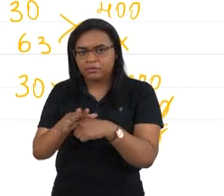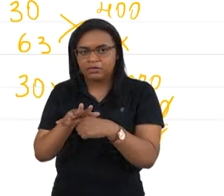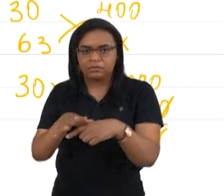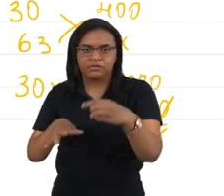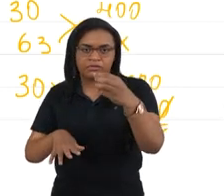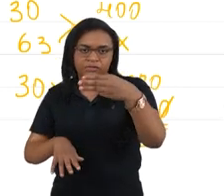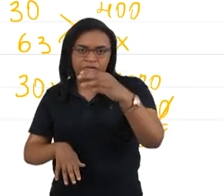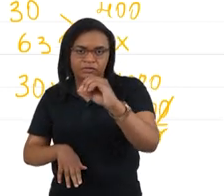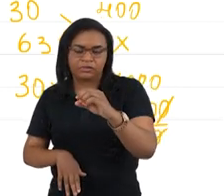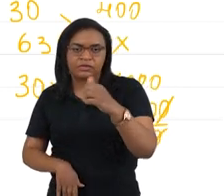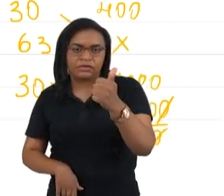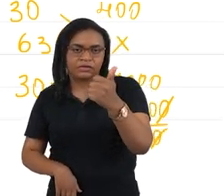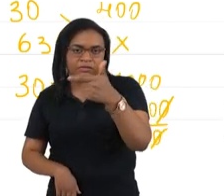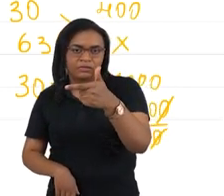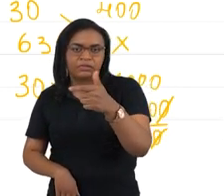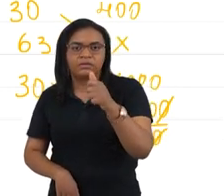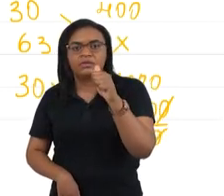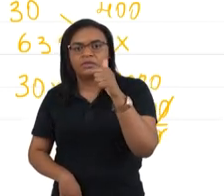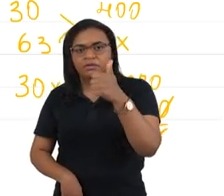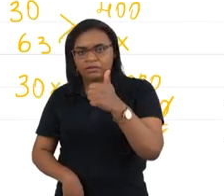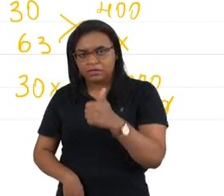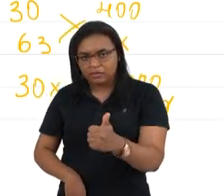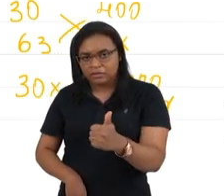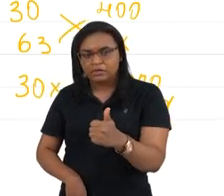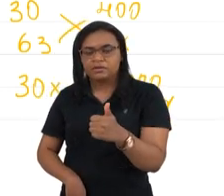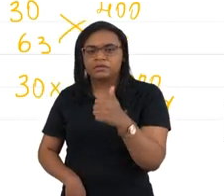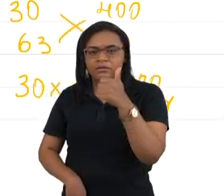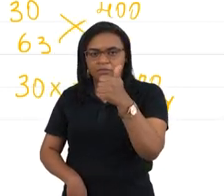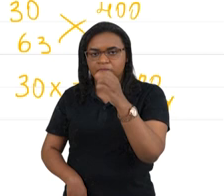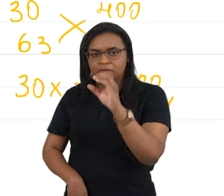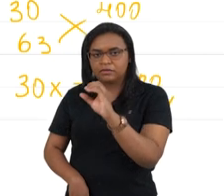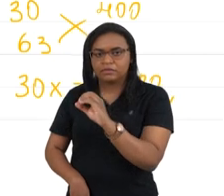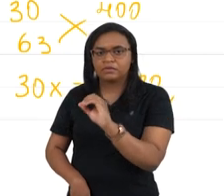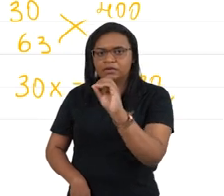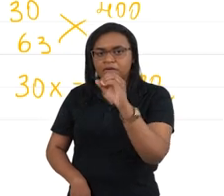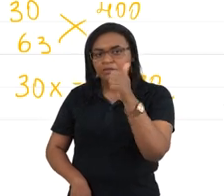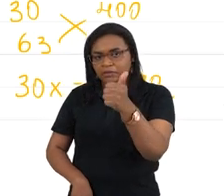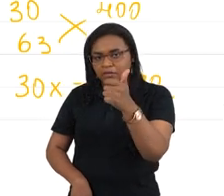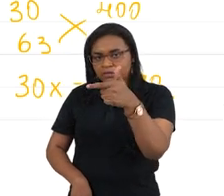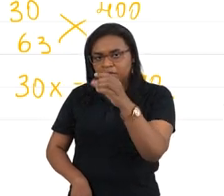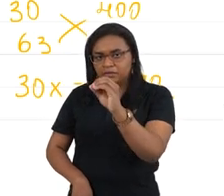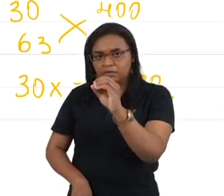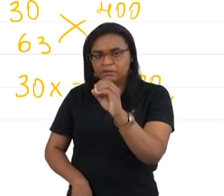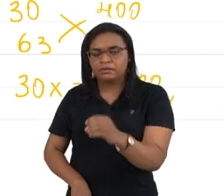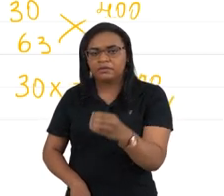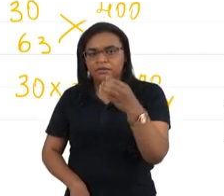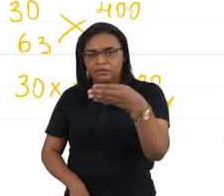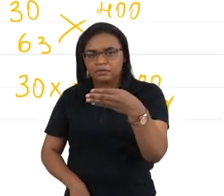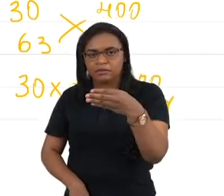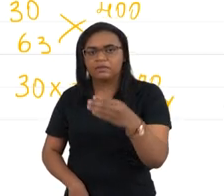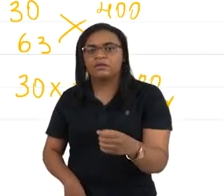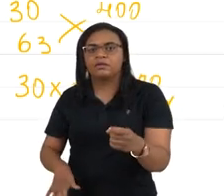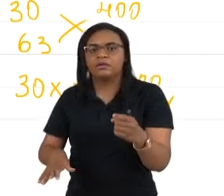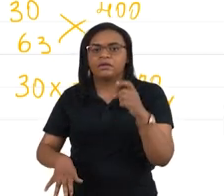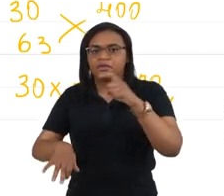Aí, desce um 0, tá? Desceu 0, 120. Então, aqui é 4, porque 4 vezes